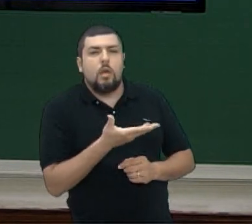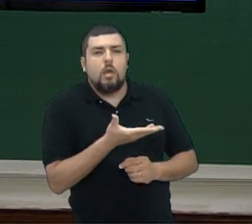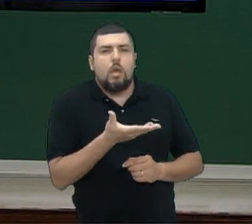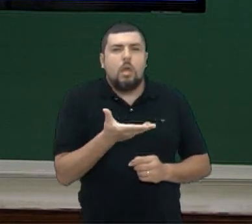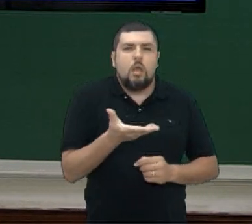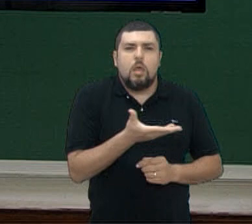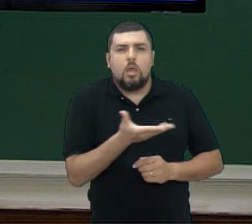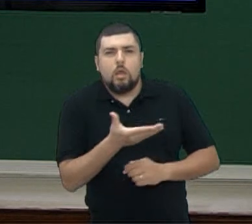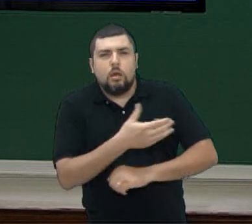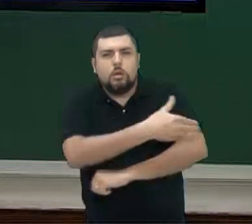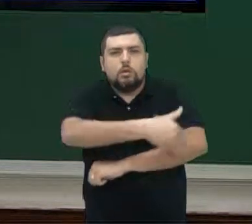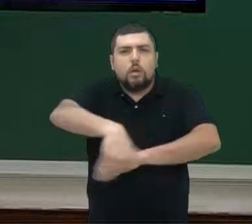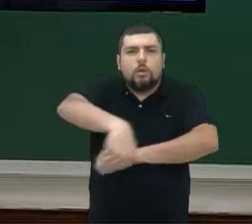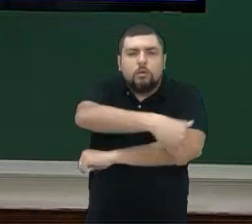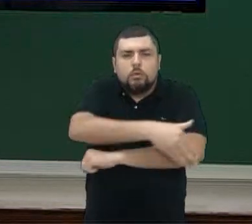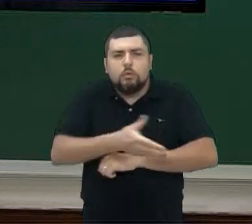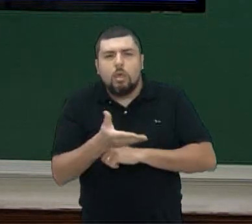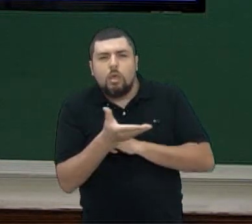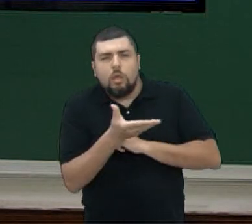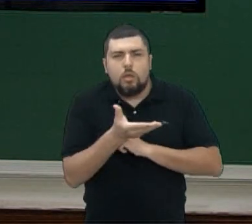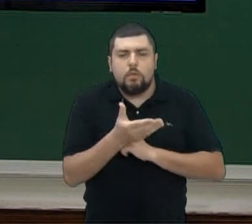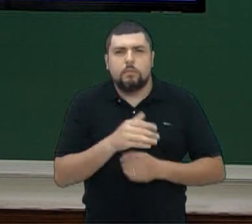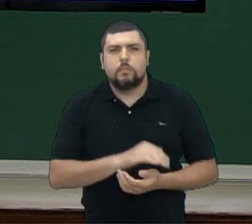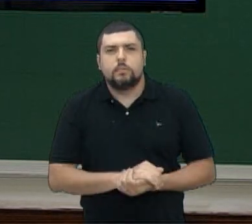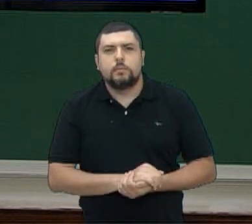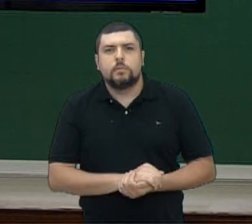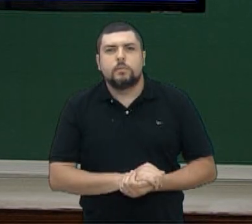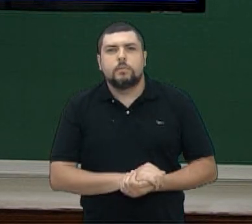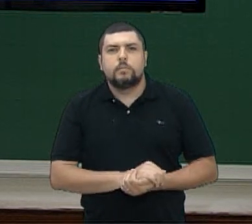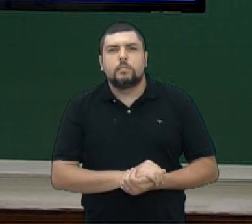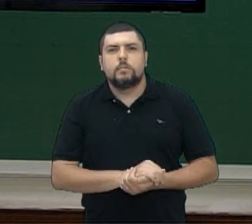um morador de rua, talvez pedindo dinheiro ali, né?